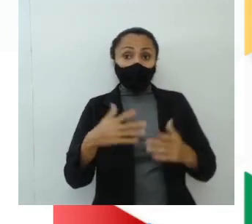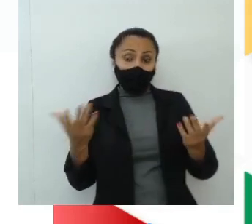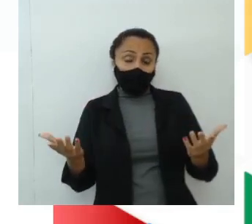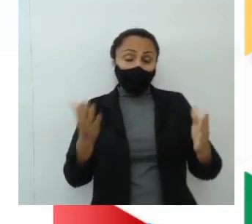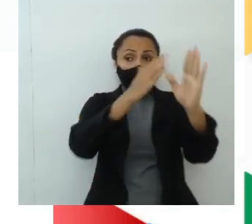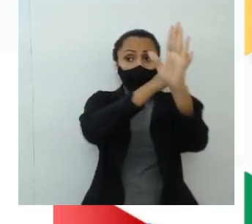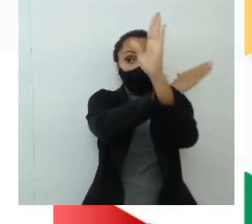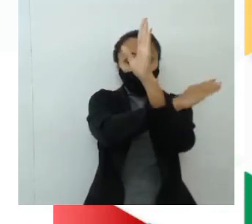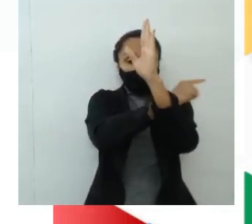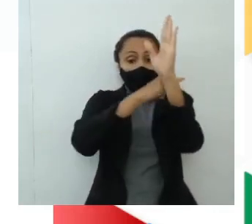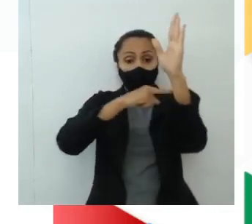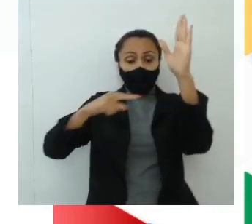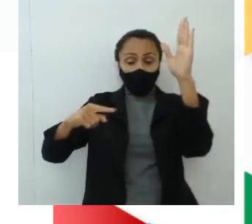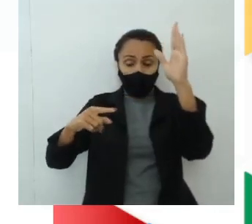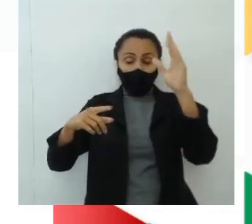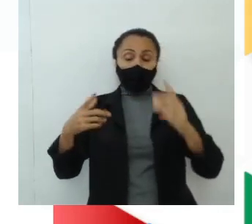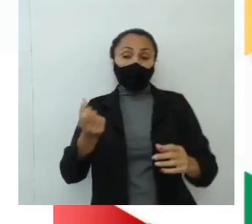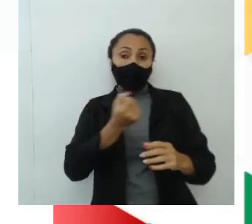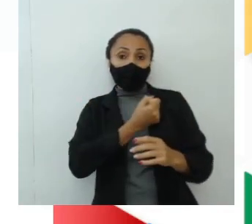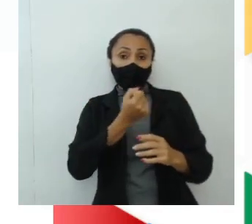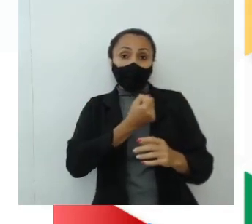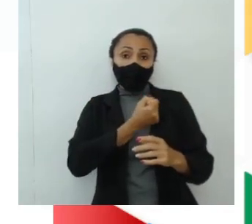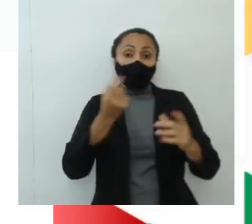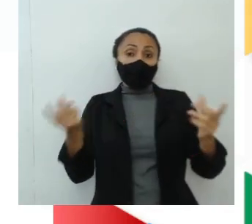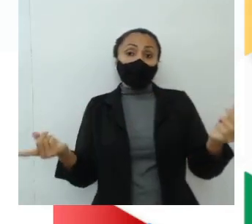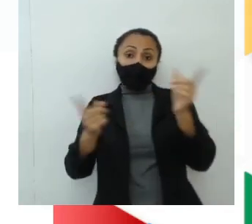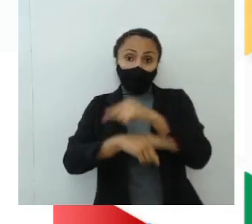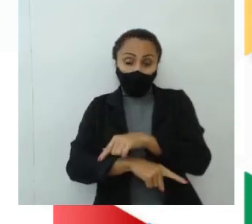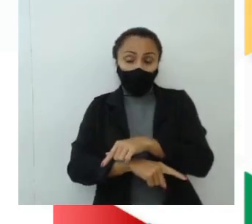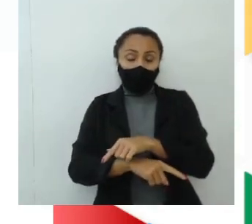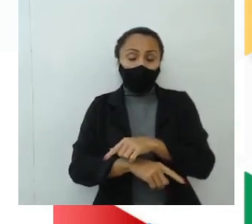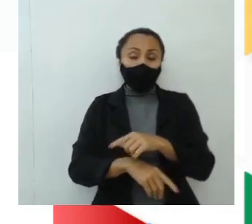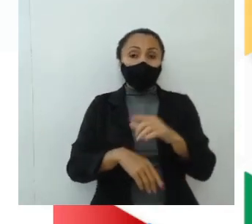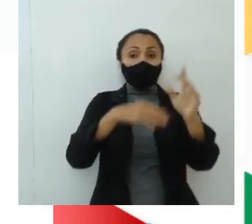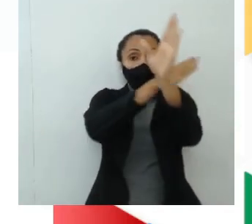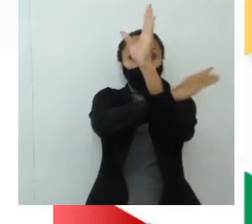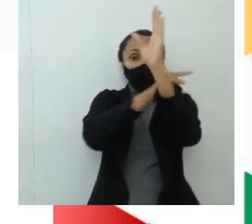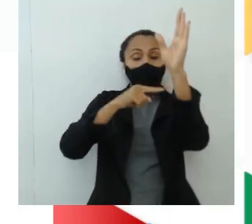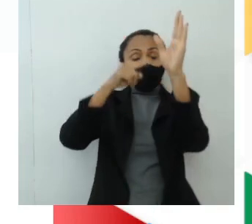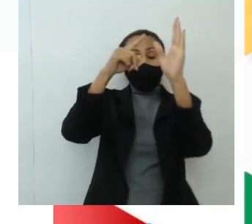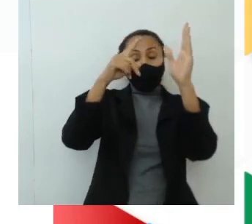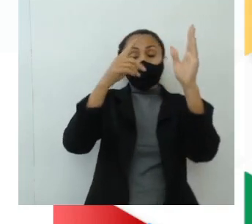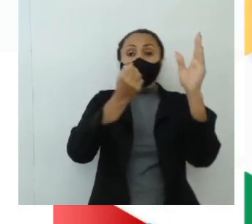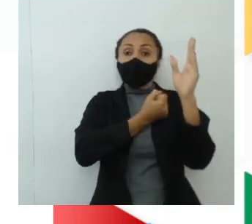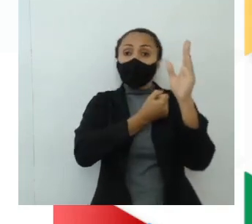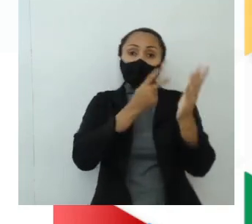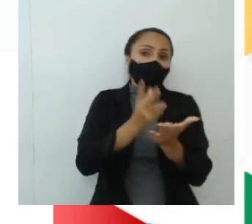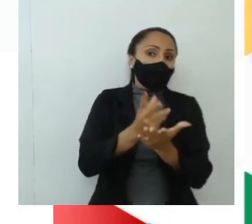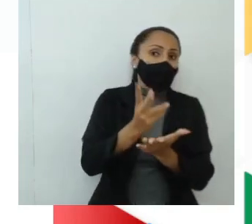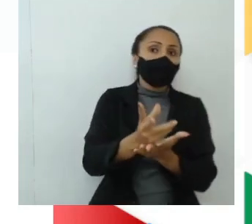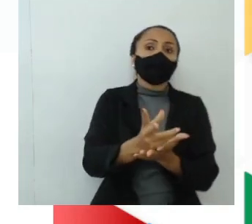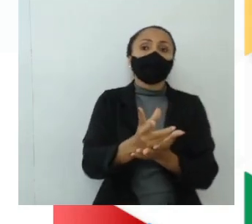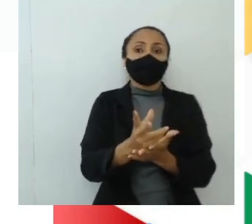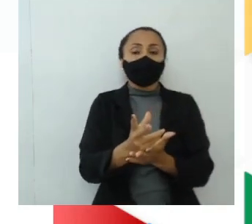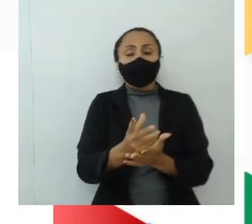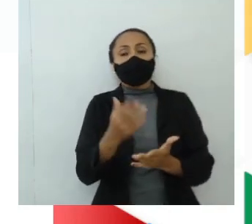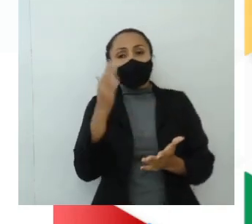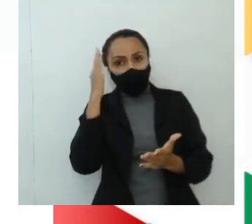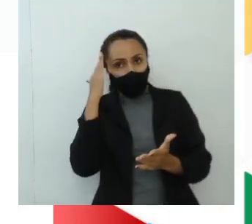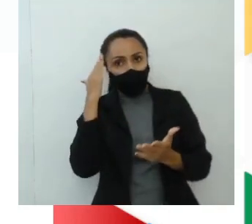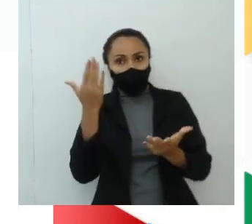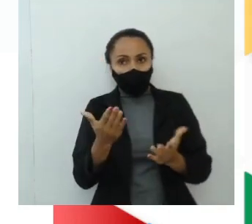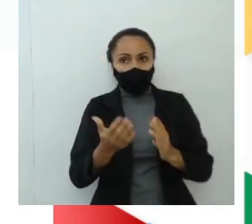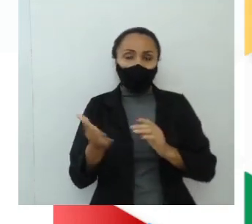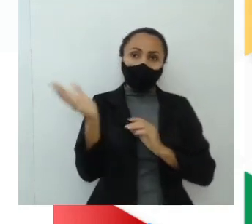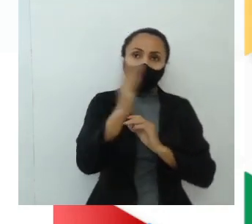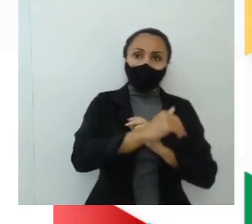abscissas são números opostos. E as ordenadas são números iguais, ou seja, manteve, tá bom? Deu para entender? Tá claro? Então